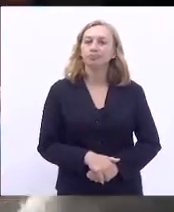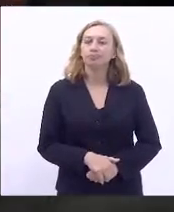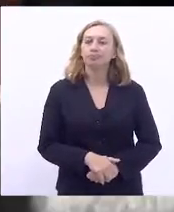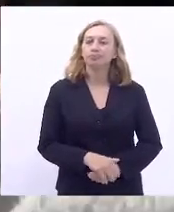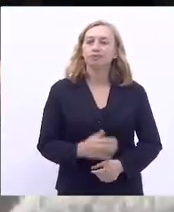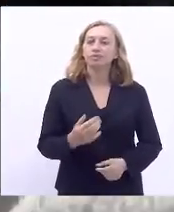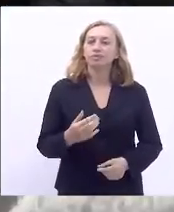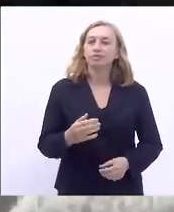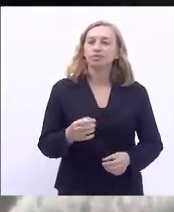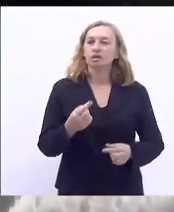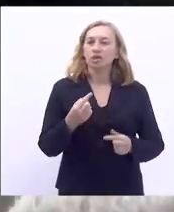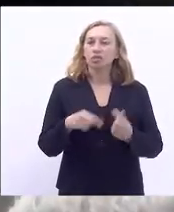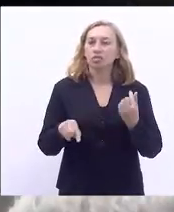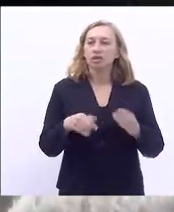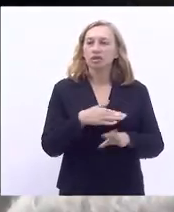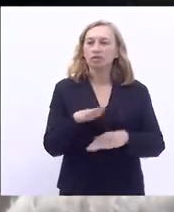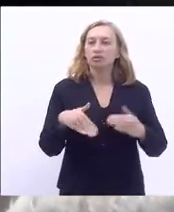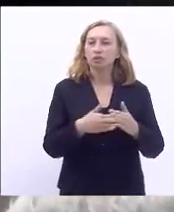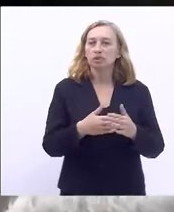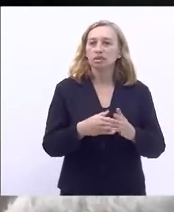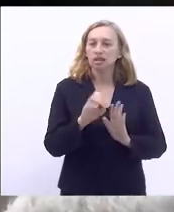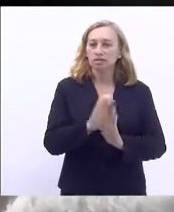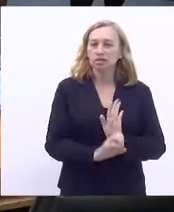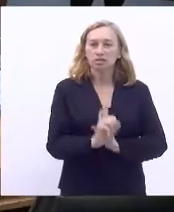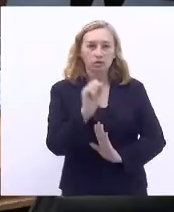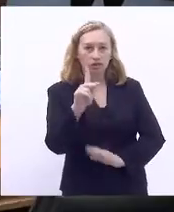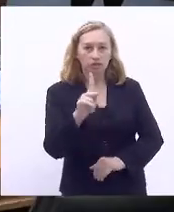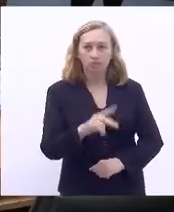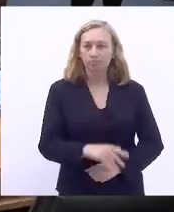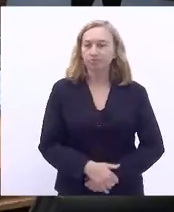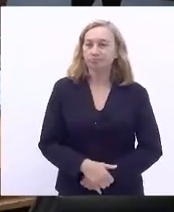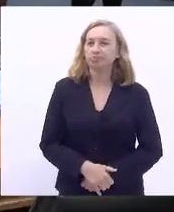Meu voto é contrário a todas as emendas. Ok.